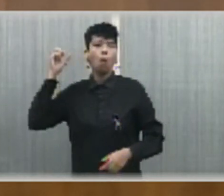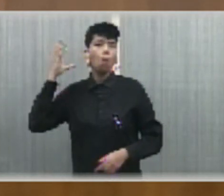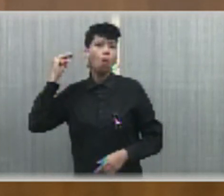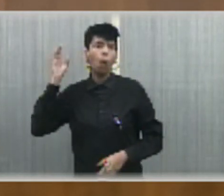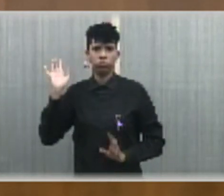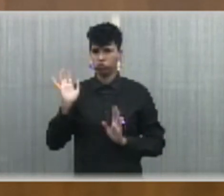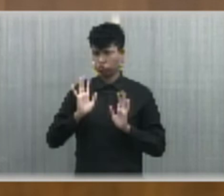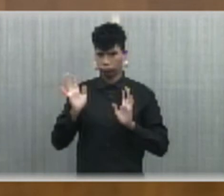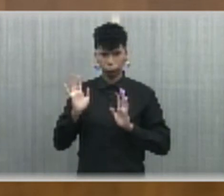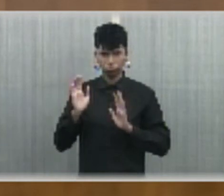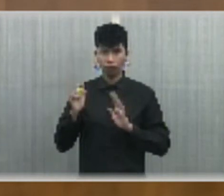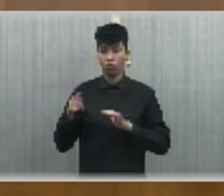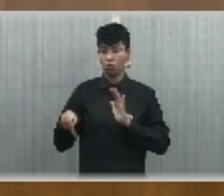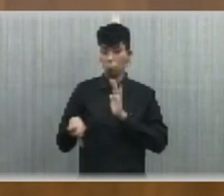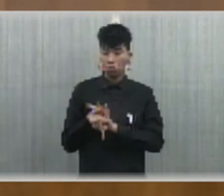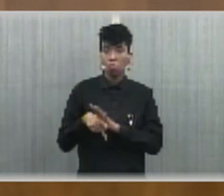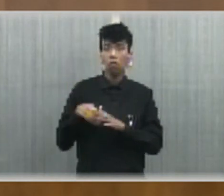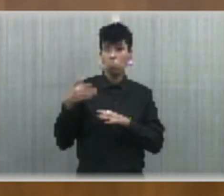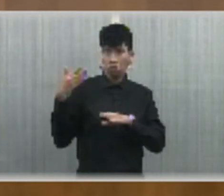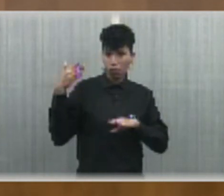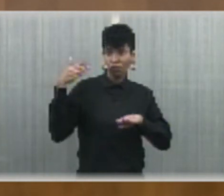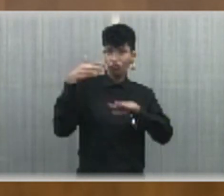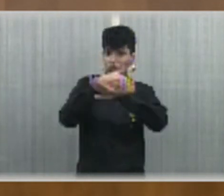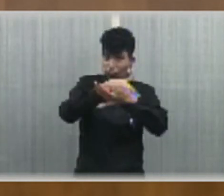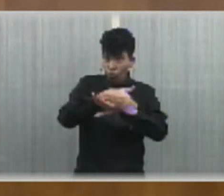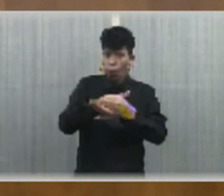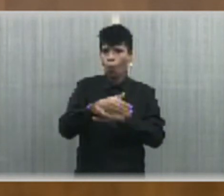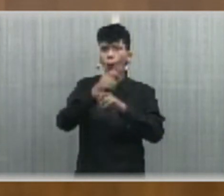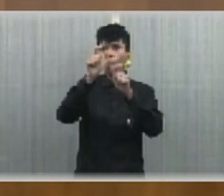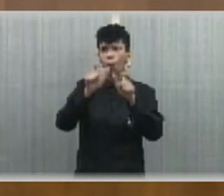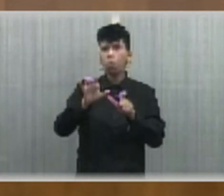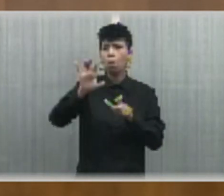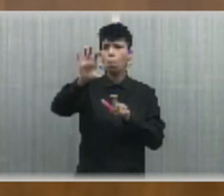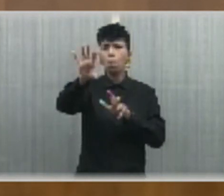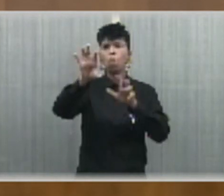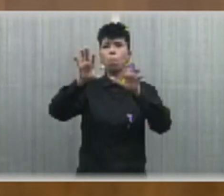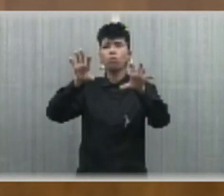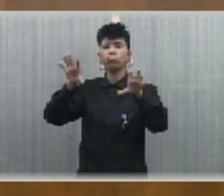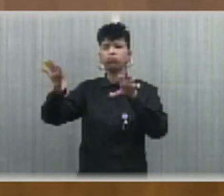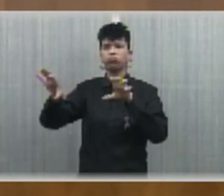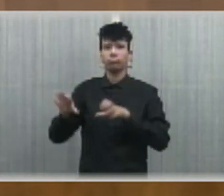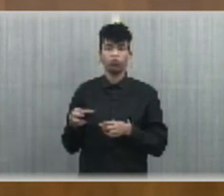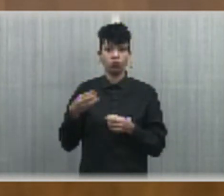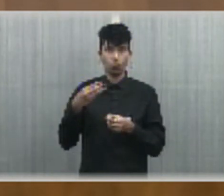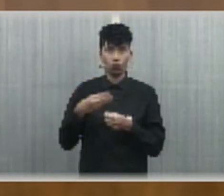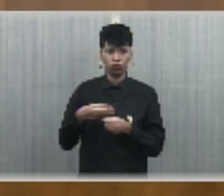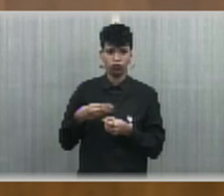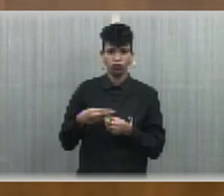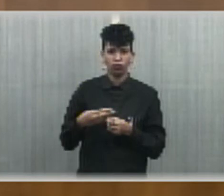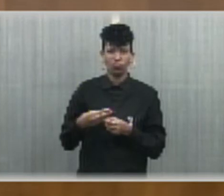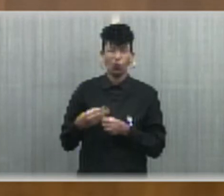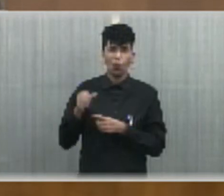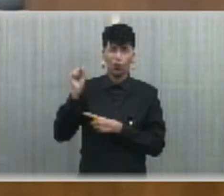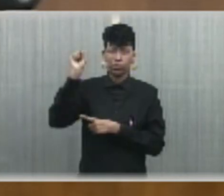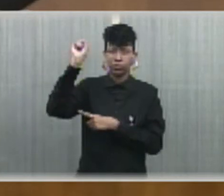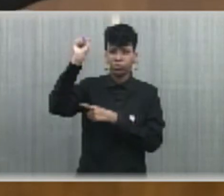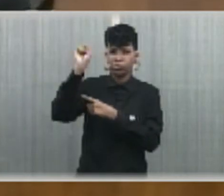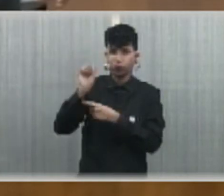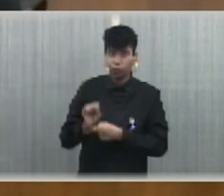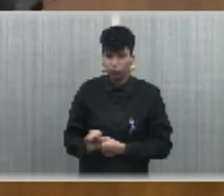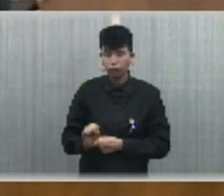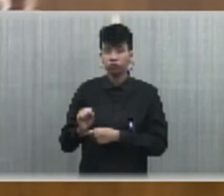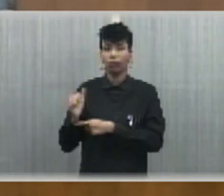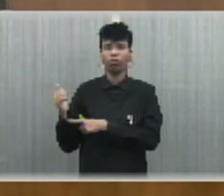lá. O Tribunal de Contas do Estado foi lá, em vários municípios, lá do extremo sul ao extremo